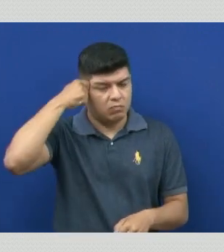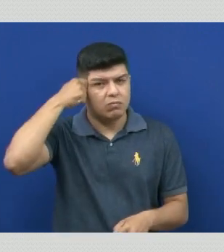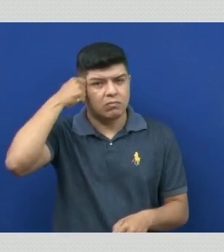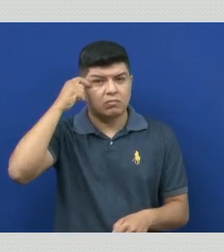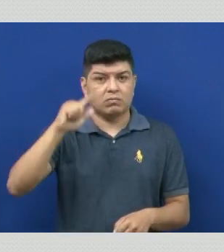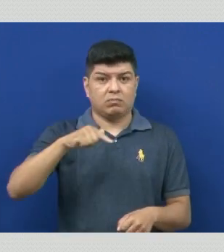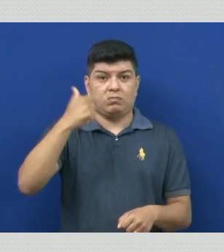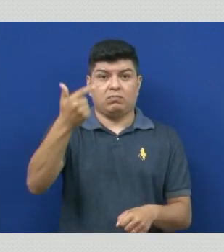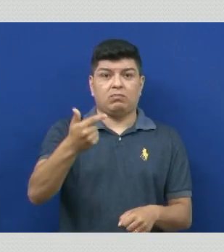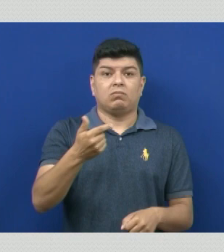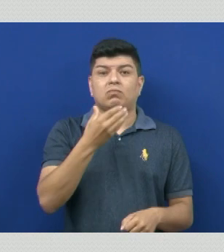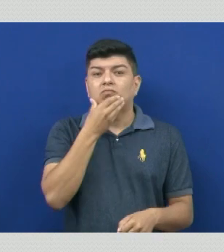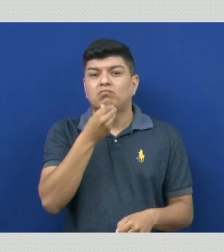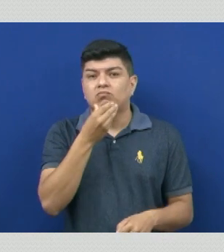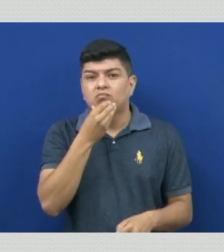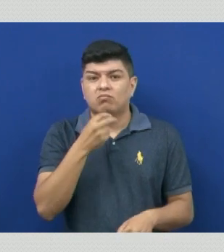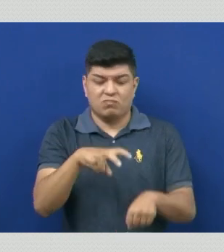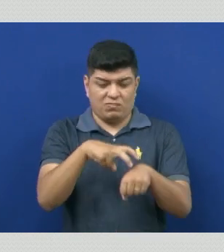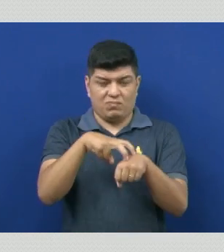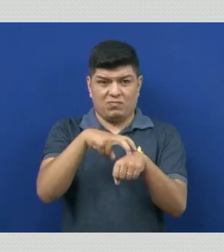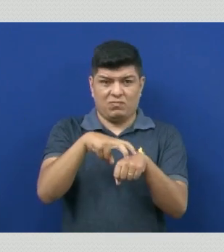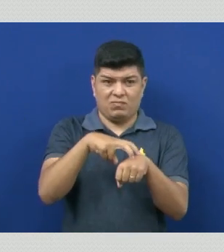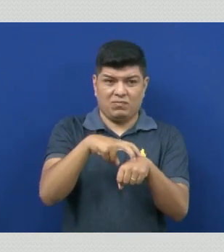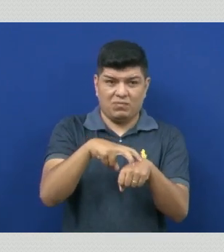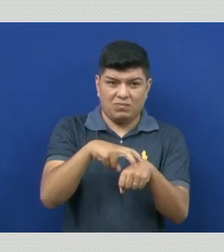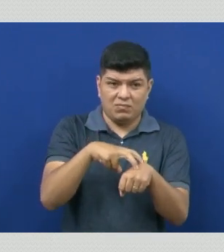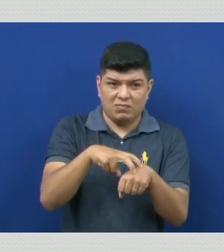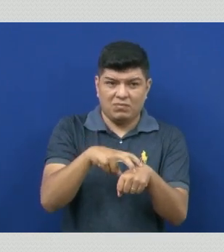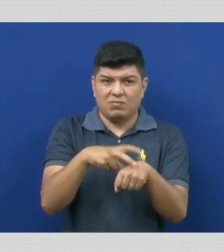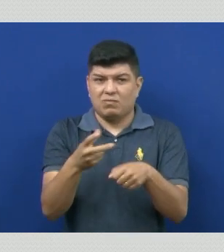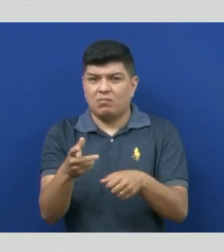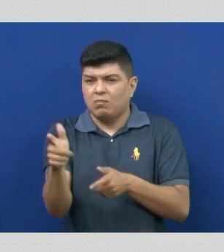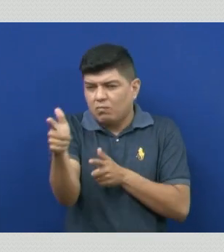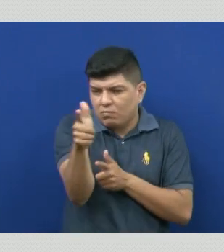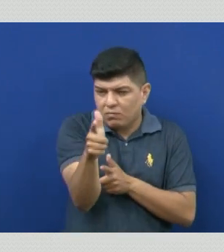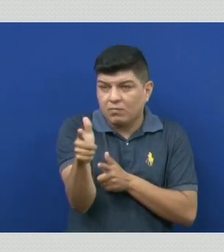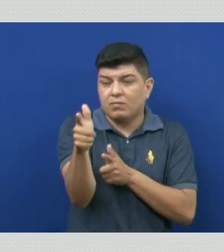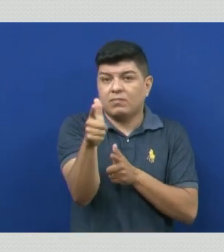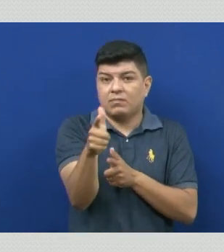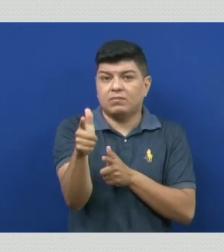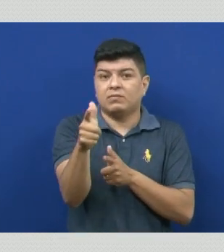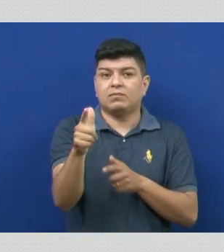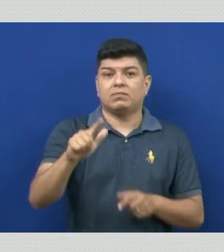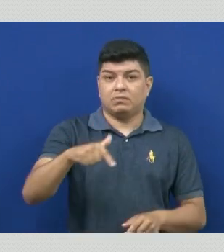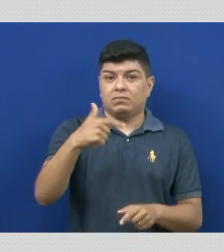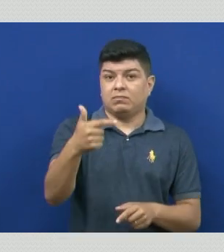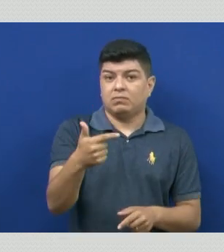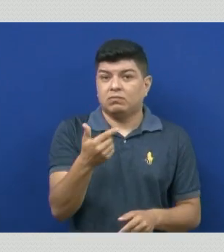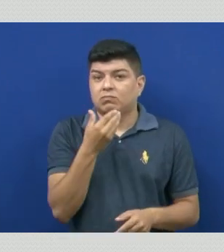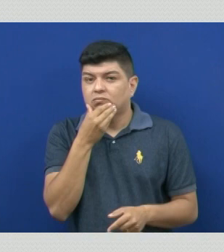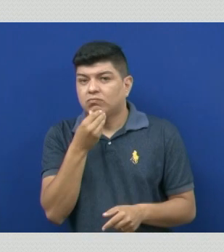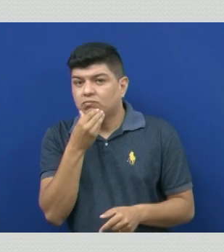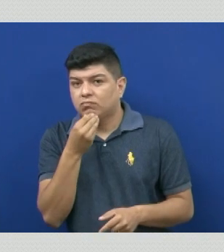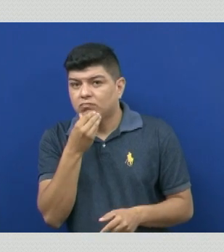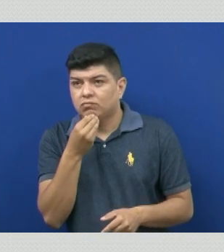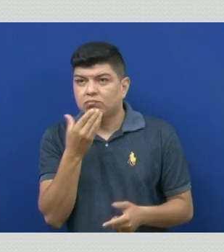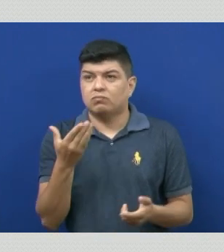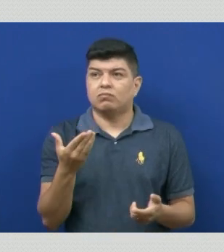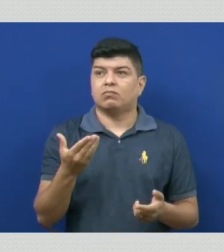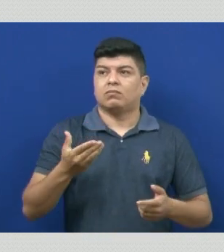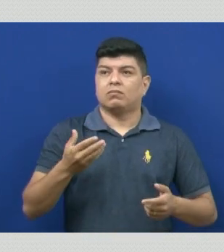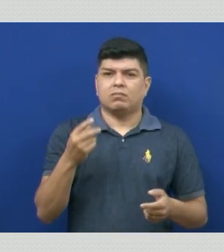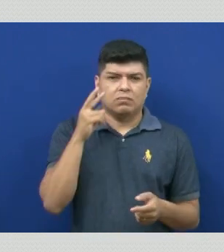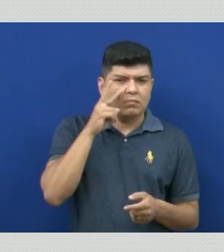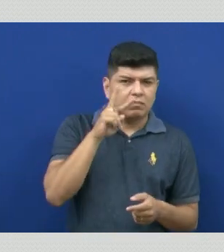verde. Era um caçador. Depois vi um homem vermelho, rubro como sangue. Era o açougueiro. Ah, Dona Trude, que horror! Espiei